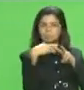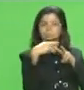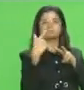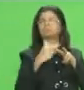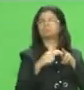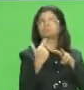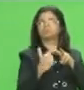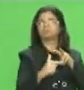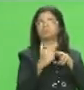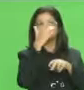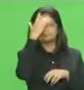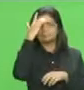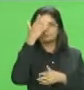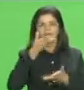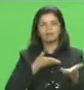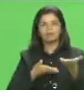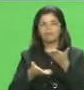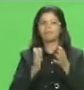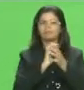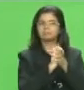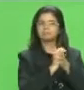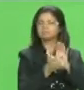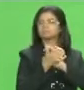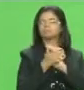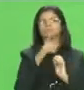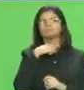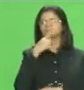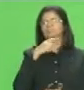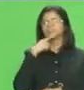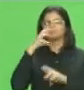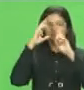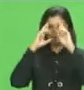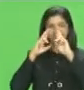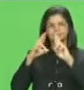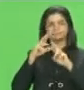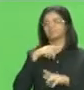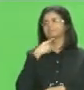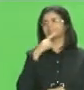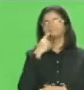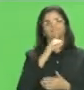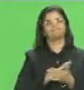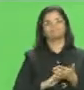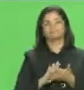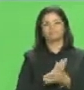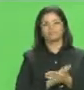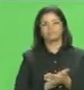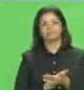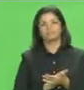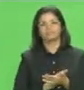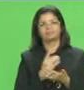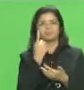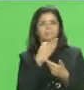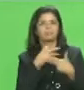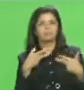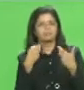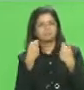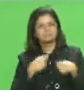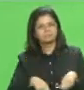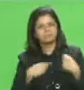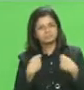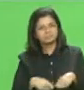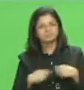as pessoas não se cumprimentam e as pessoas não se respeitam. É algo que precisamos